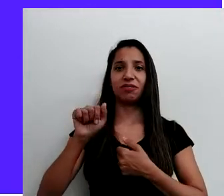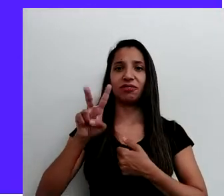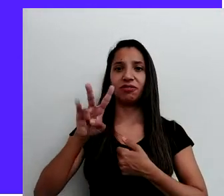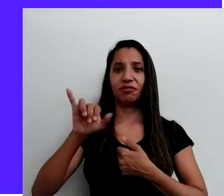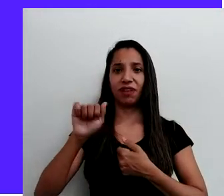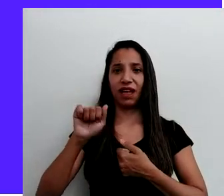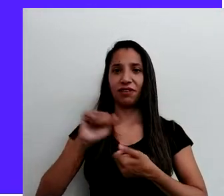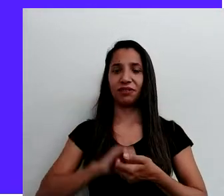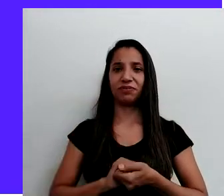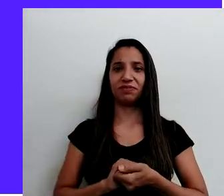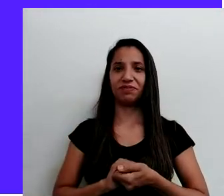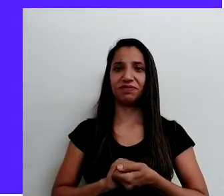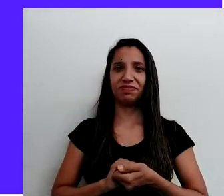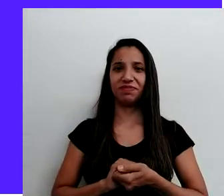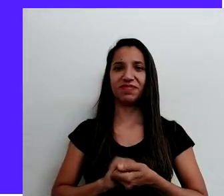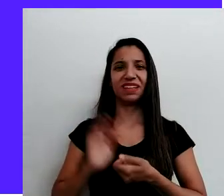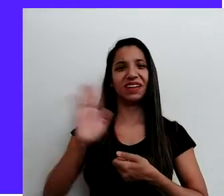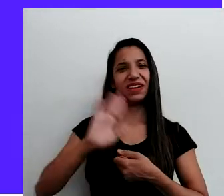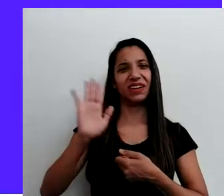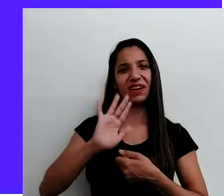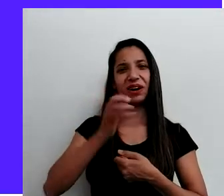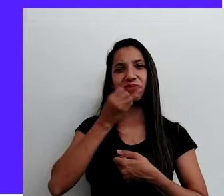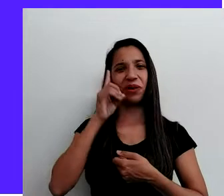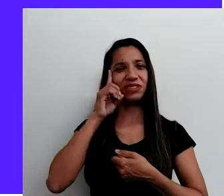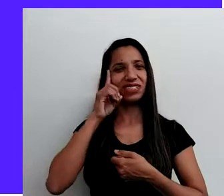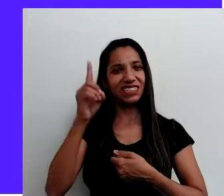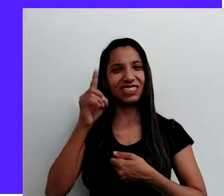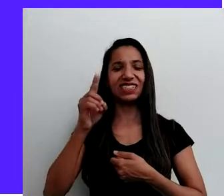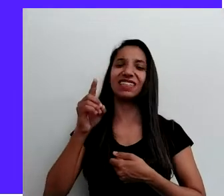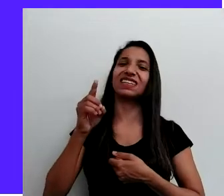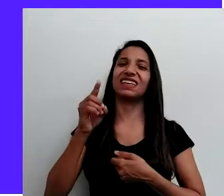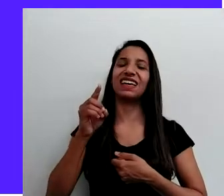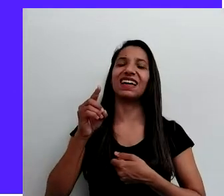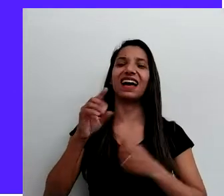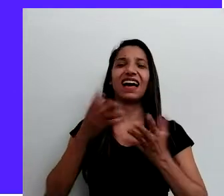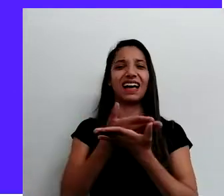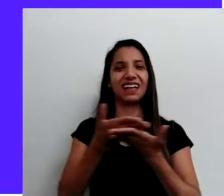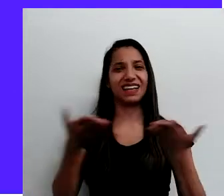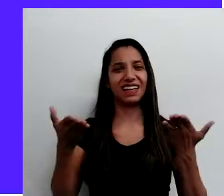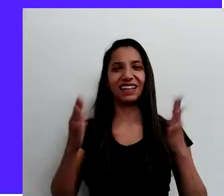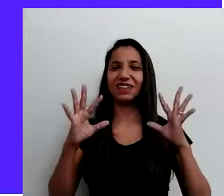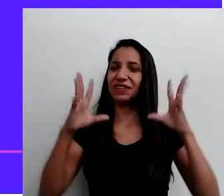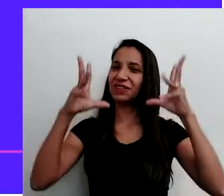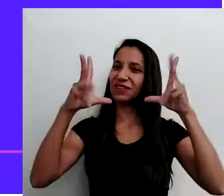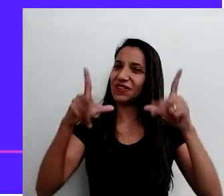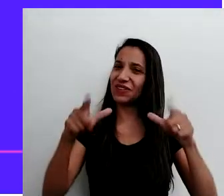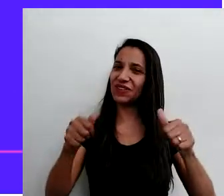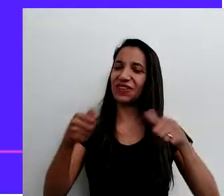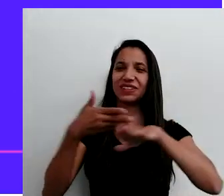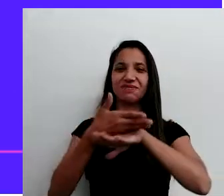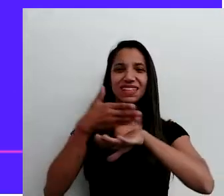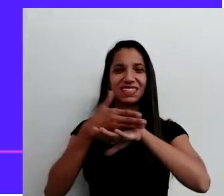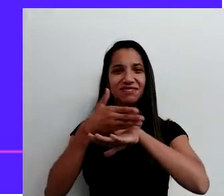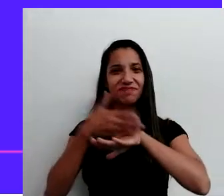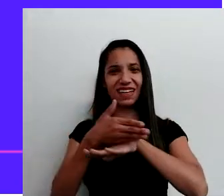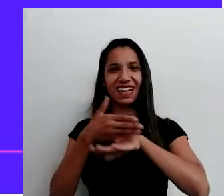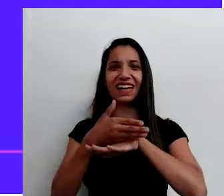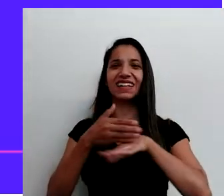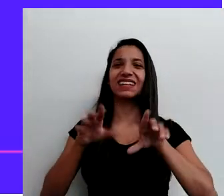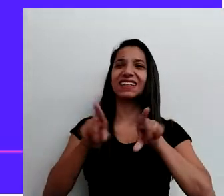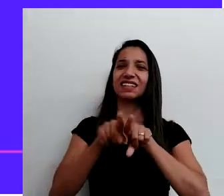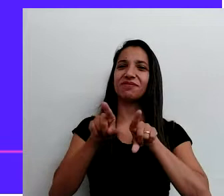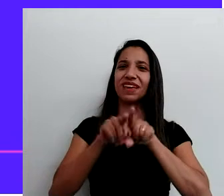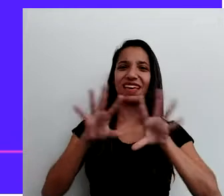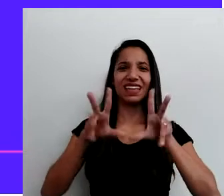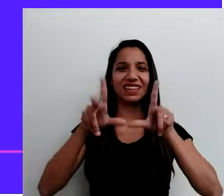Oi, Fábio, bom dia. Fábio e Camila, bom dia a todos, todas, todos que nos assistem. Eu preciso falar